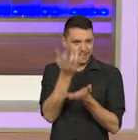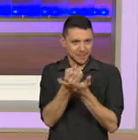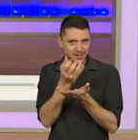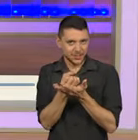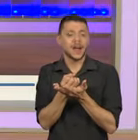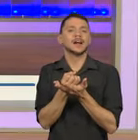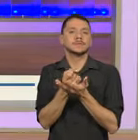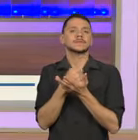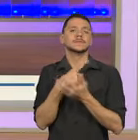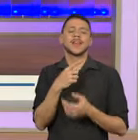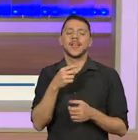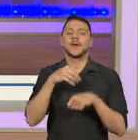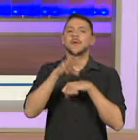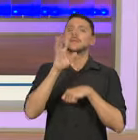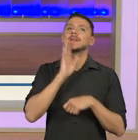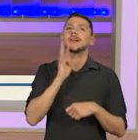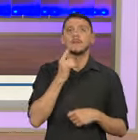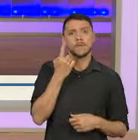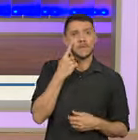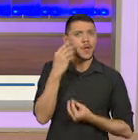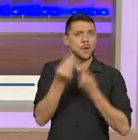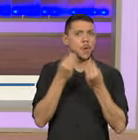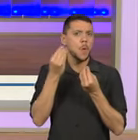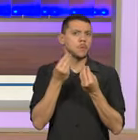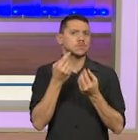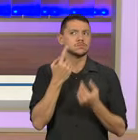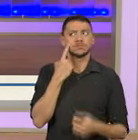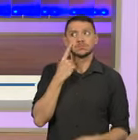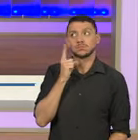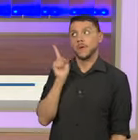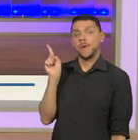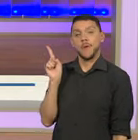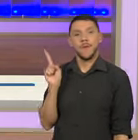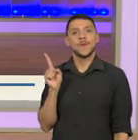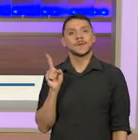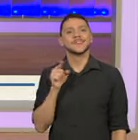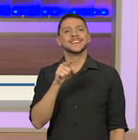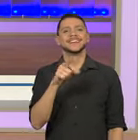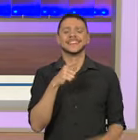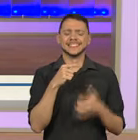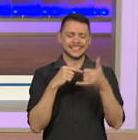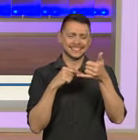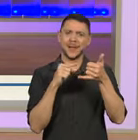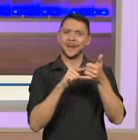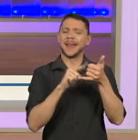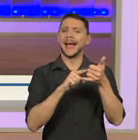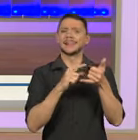E aí, vamos ver funcionando? Então vamos lá. Nossa, até bloqueou o celular.